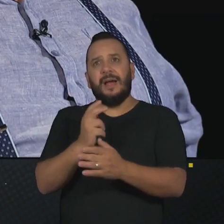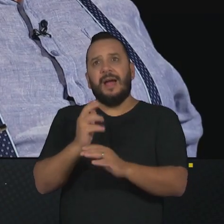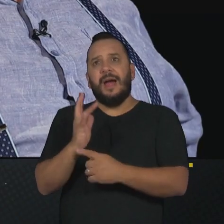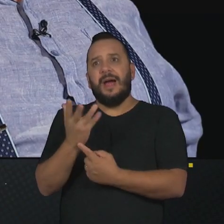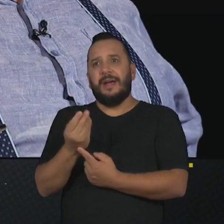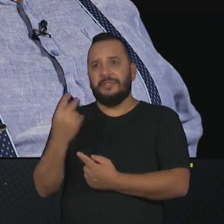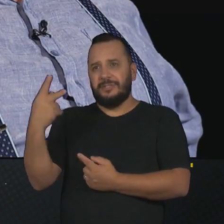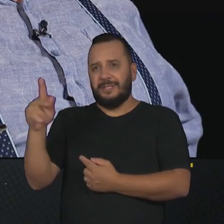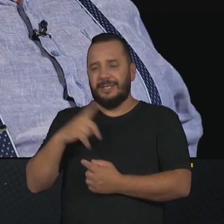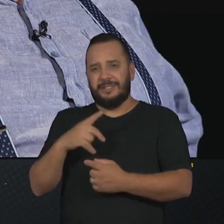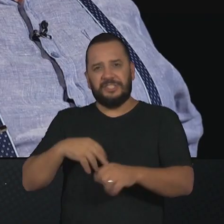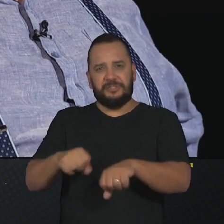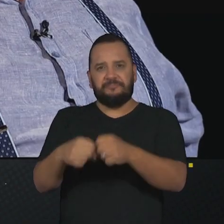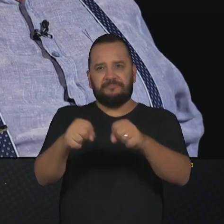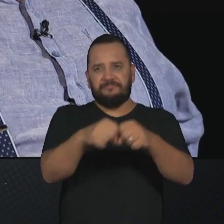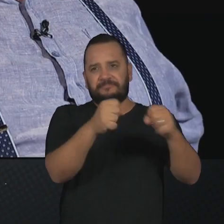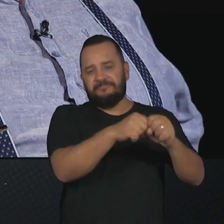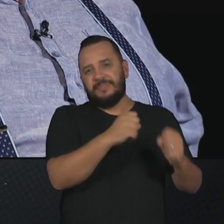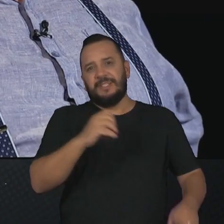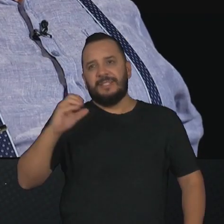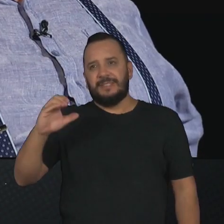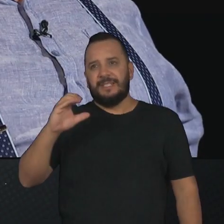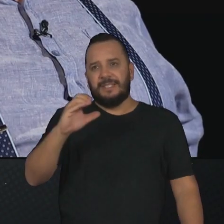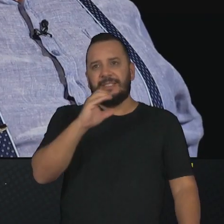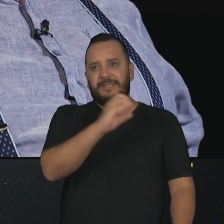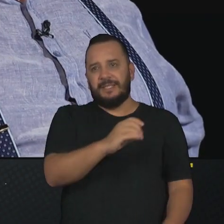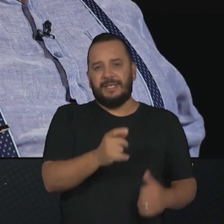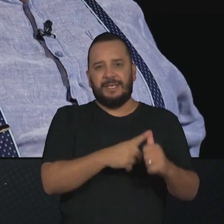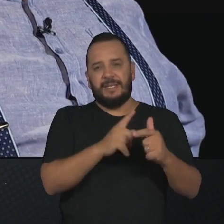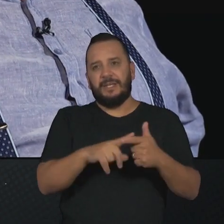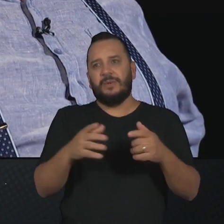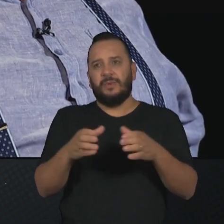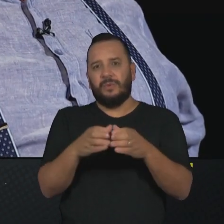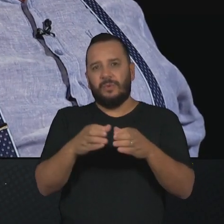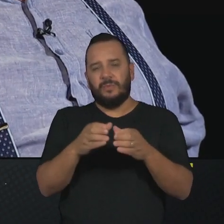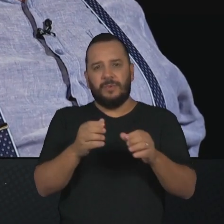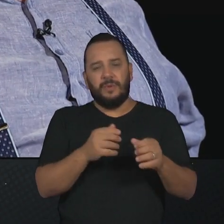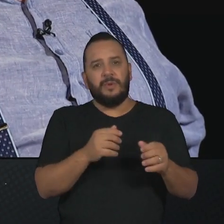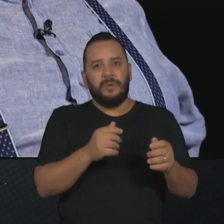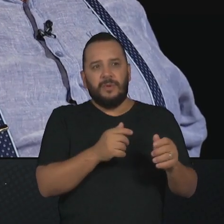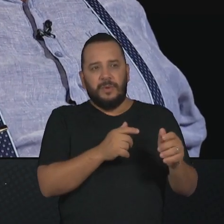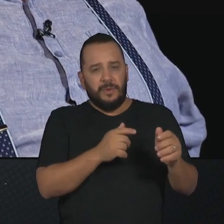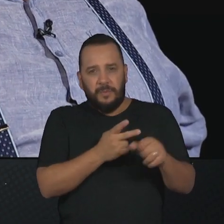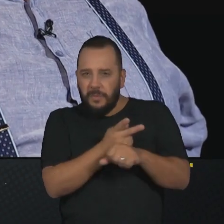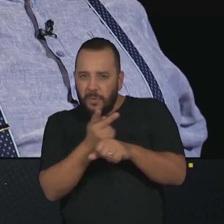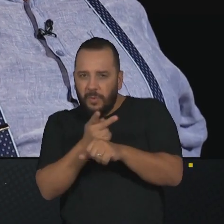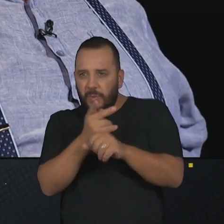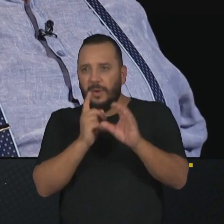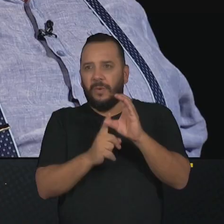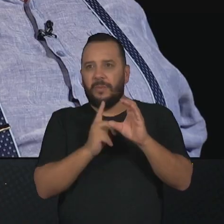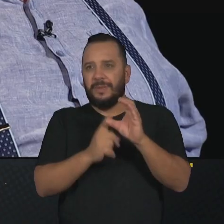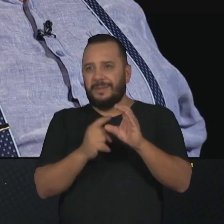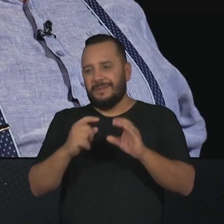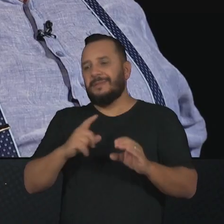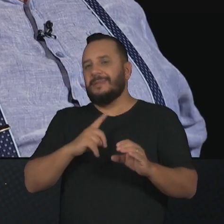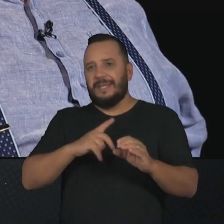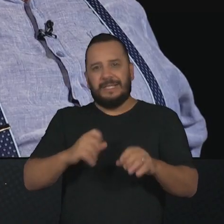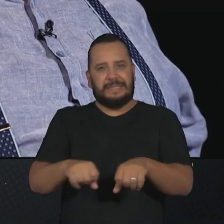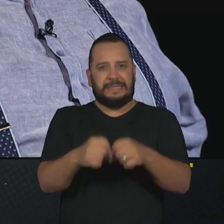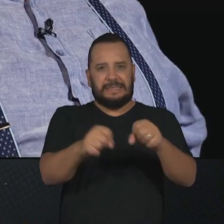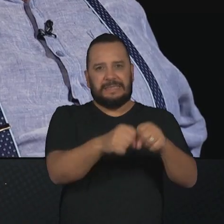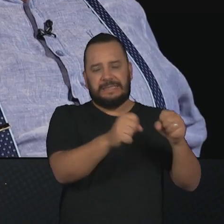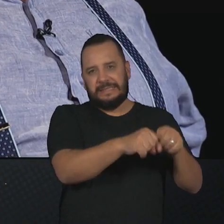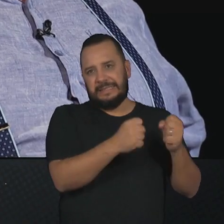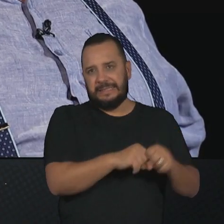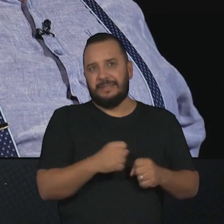pelo CCC, pelo Grupo de Comando Caça Comunista. Ele é um artista muito atuante, mas ao mesmo tempo muito generoso,